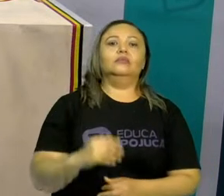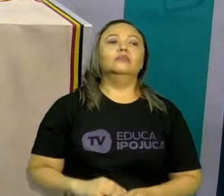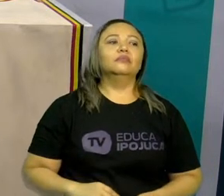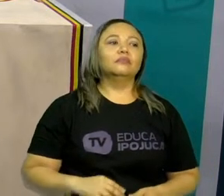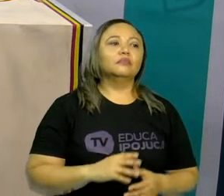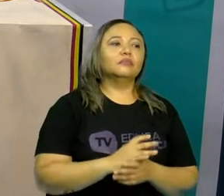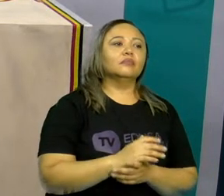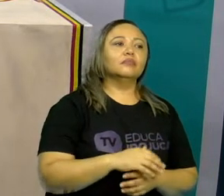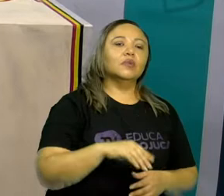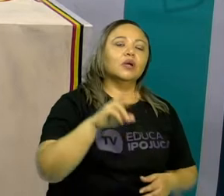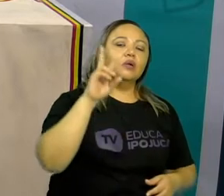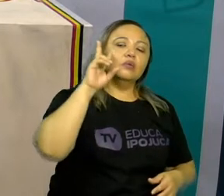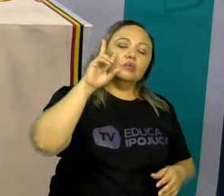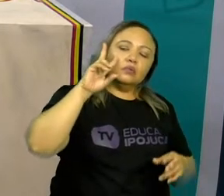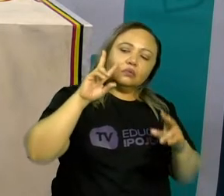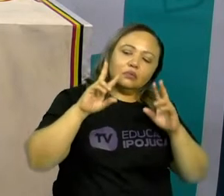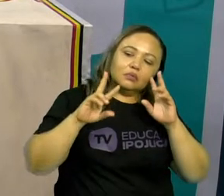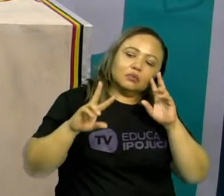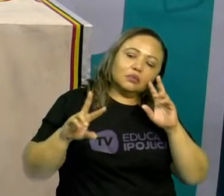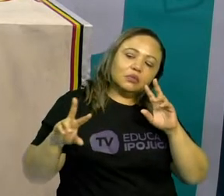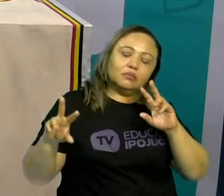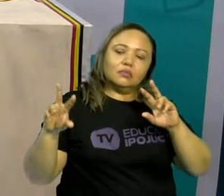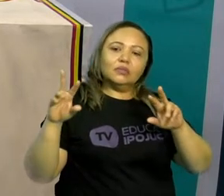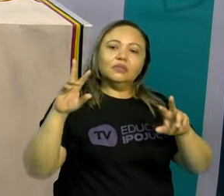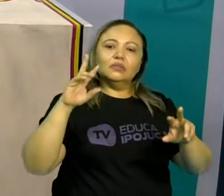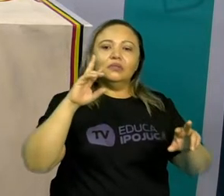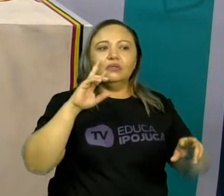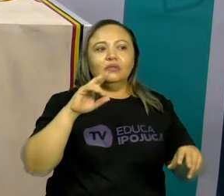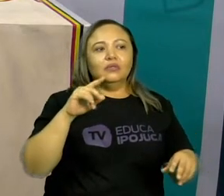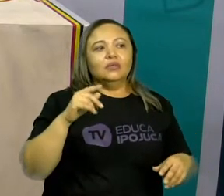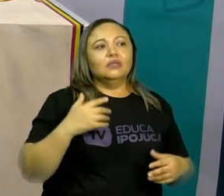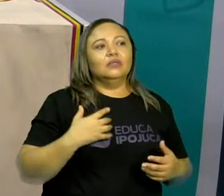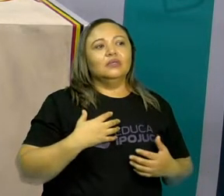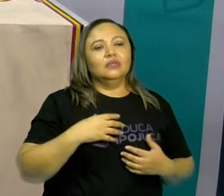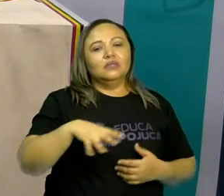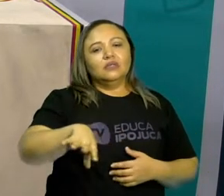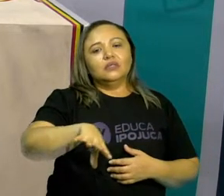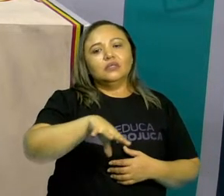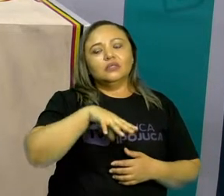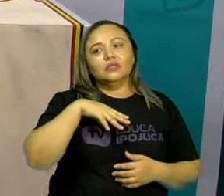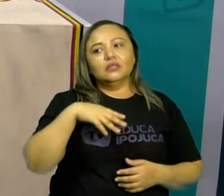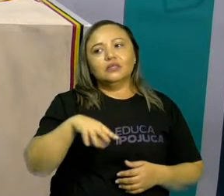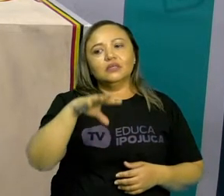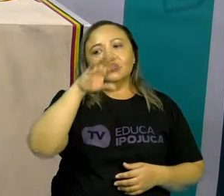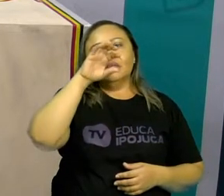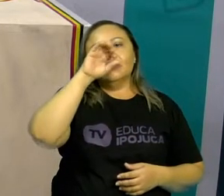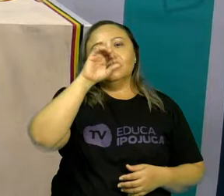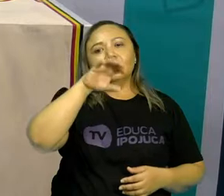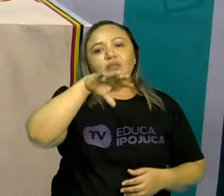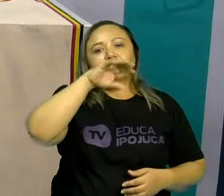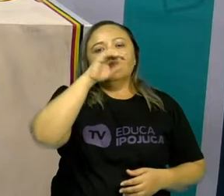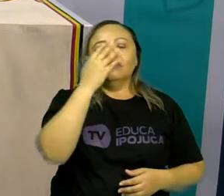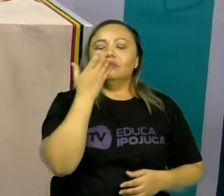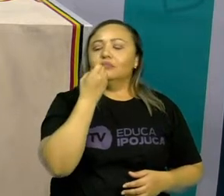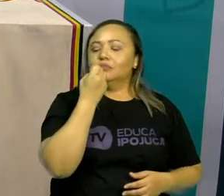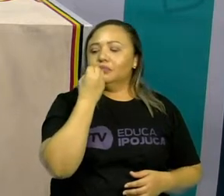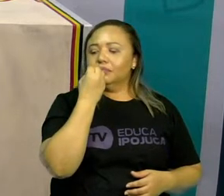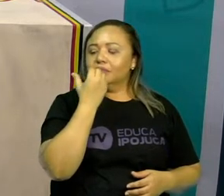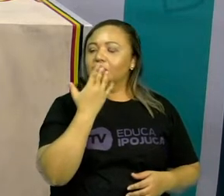é conquanto observava começou a sentir o cheiro bem